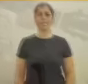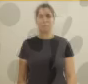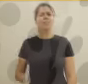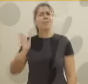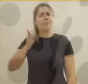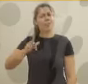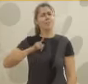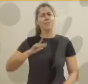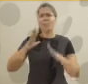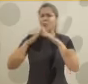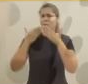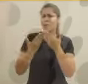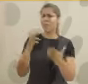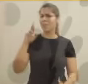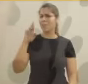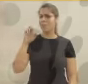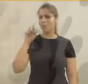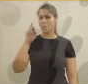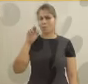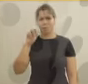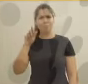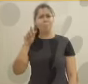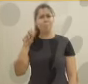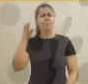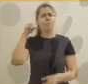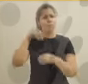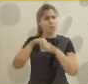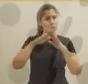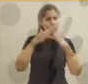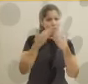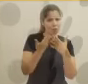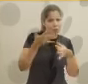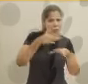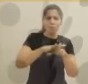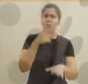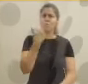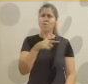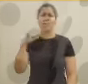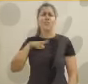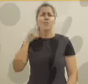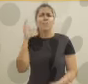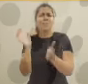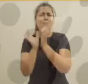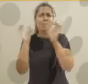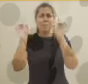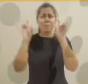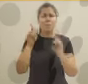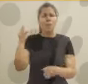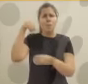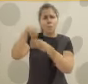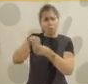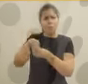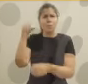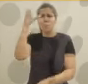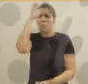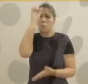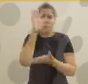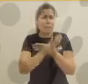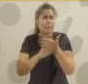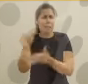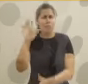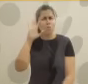Já tinha uma escola regular, só que a escola não tinha inclusão. Ele tinha